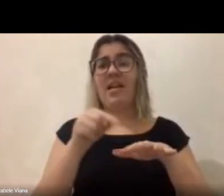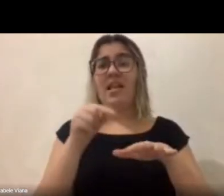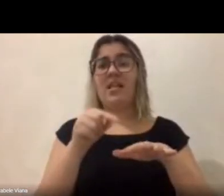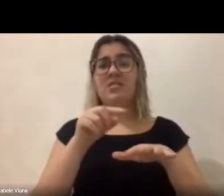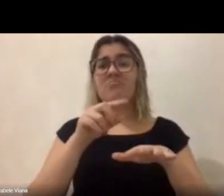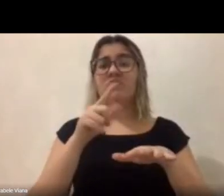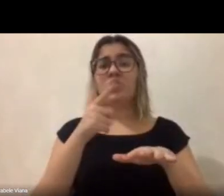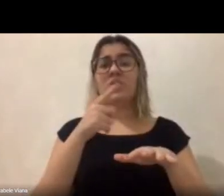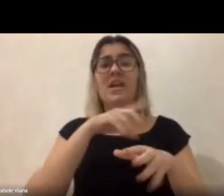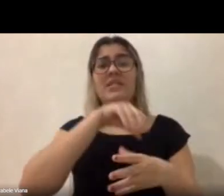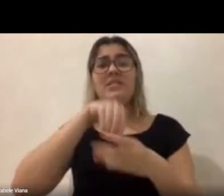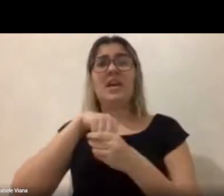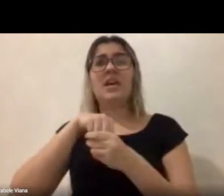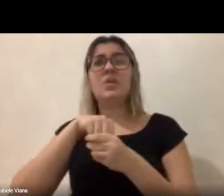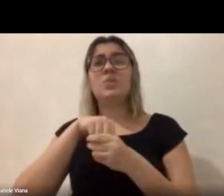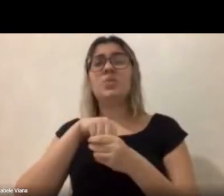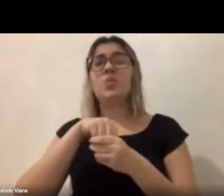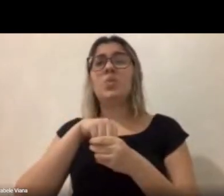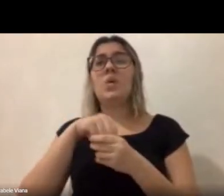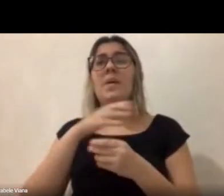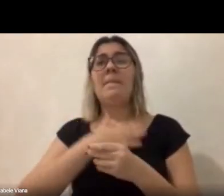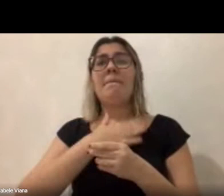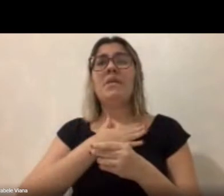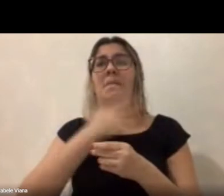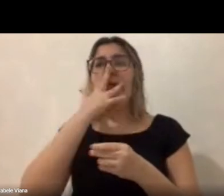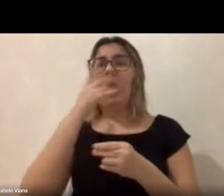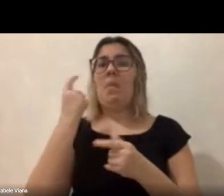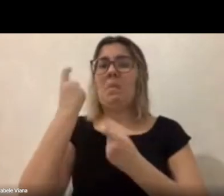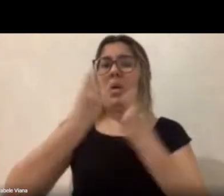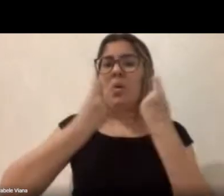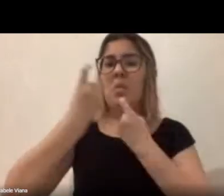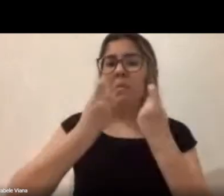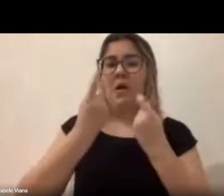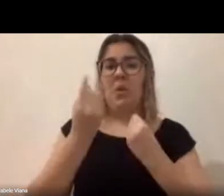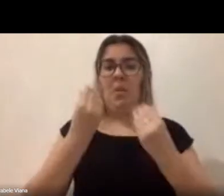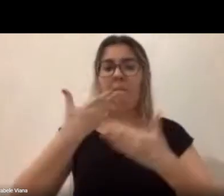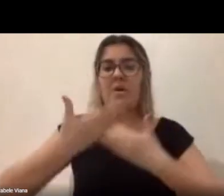dessa minha preocupação no processo criativo, né?